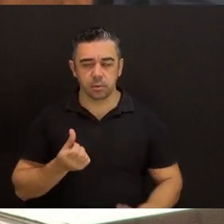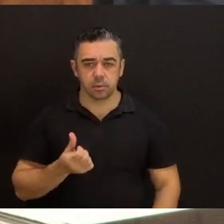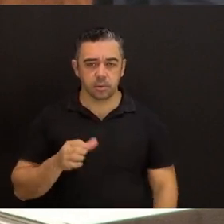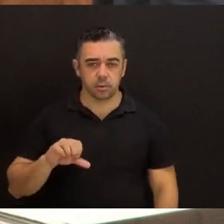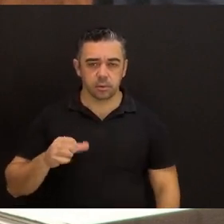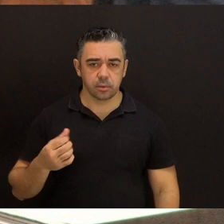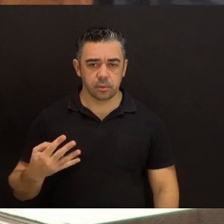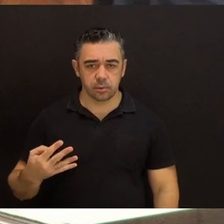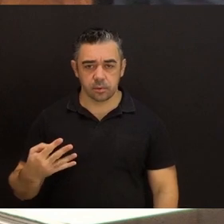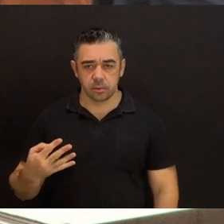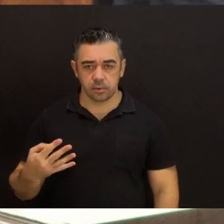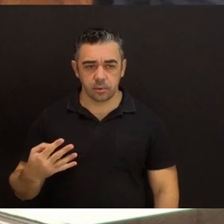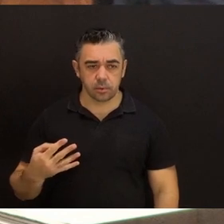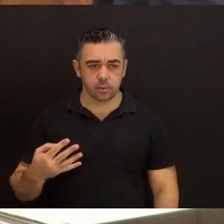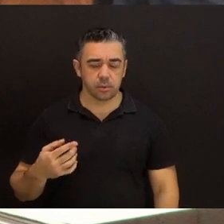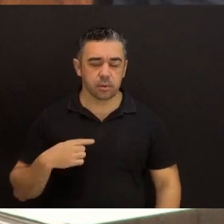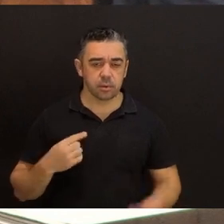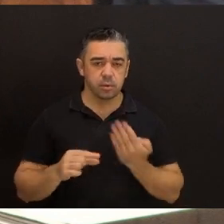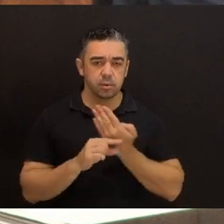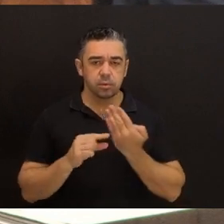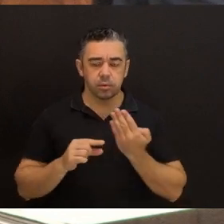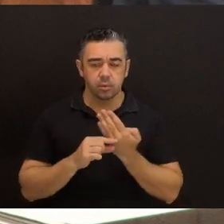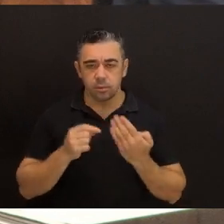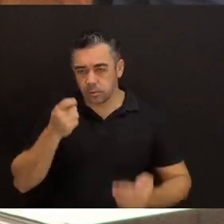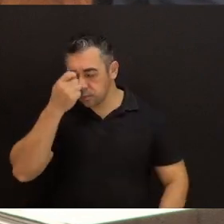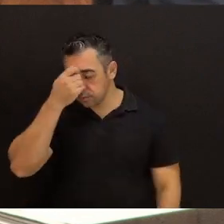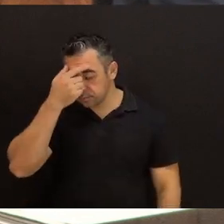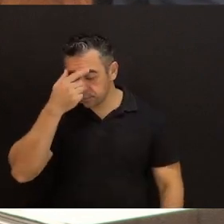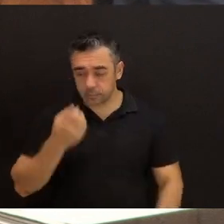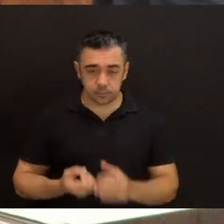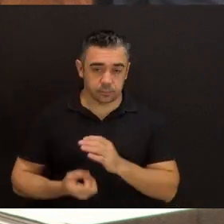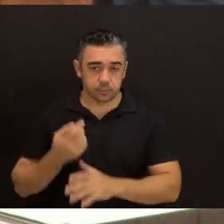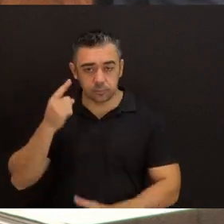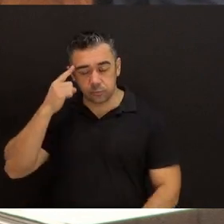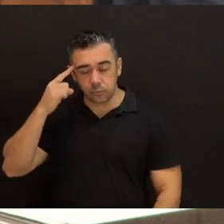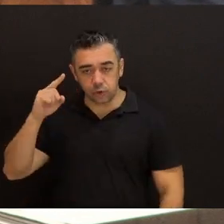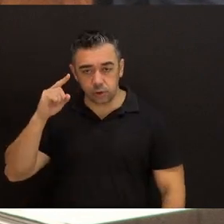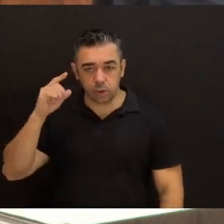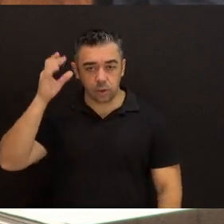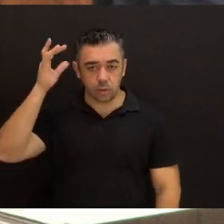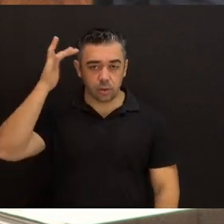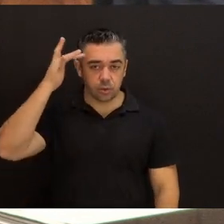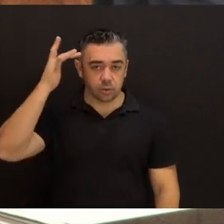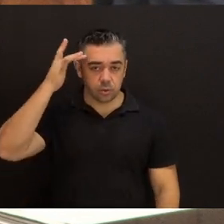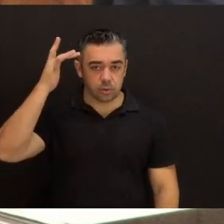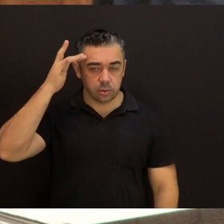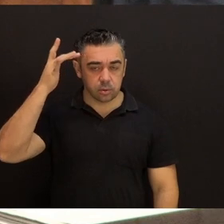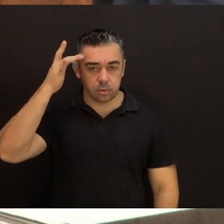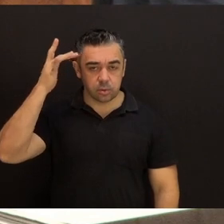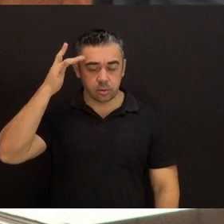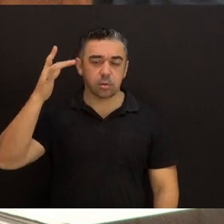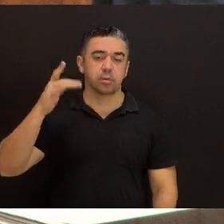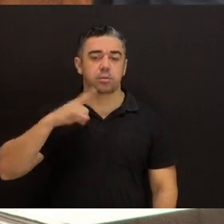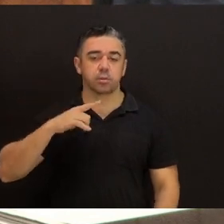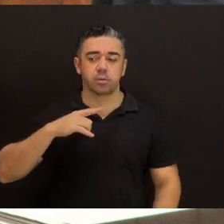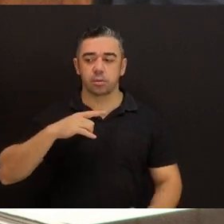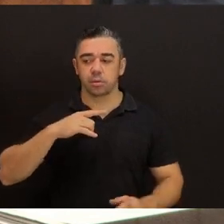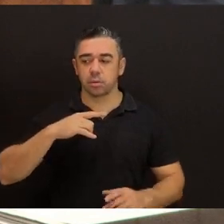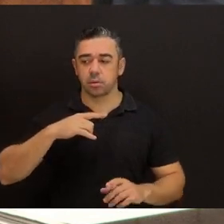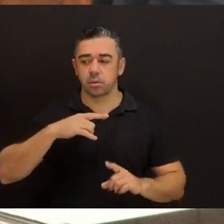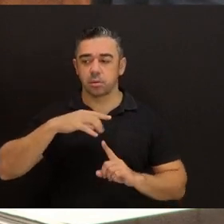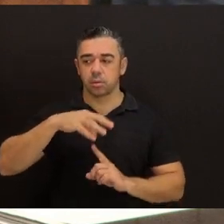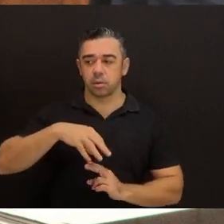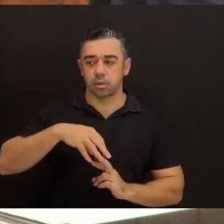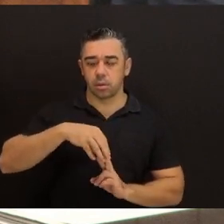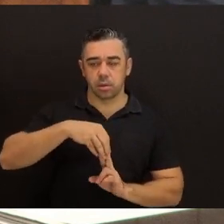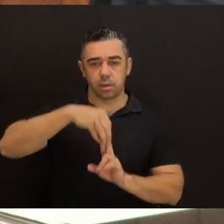2023 de autoria do vereador Silvio Santos que institui o dia da conscientização sobre a síndrome de doenças raras colocamos